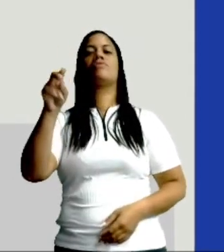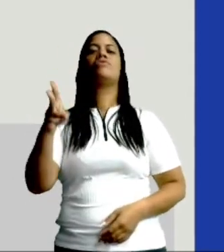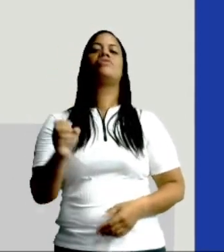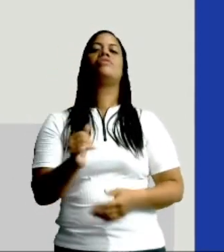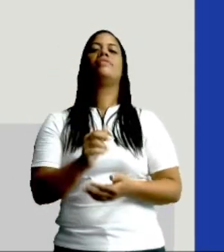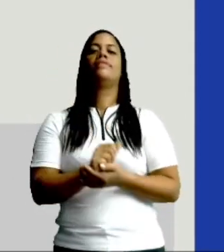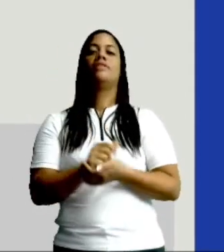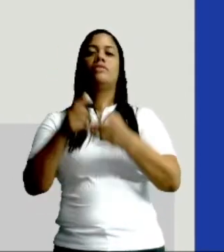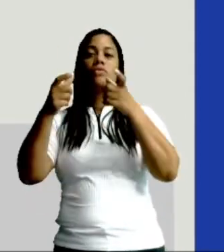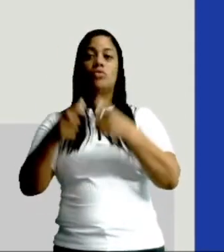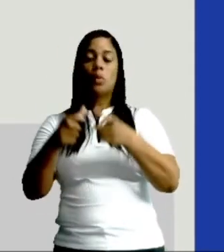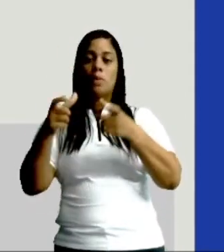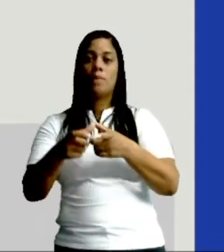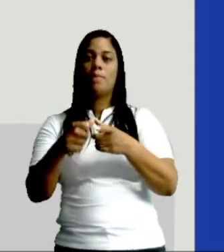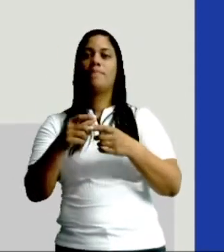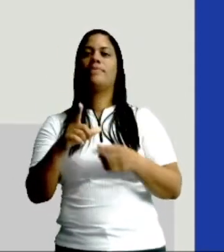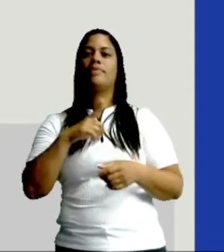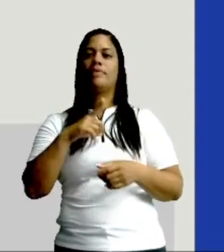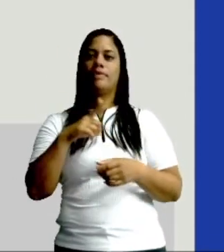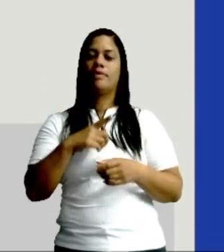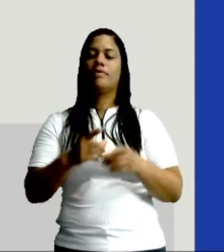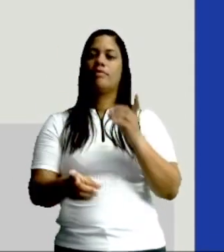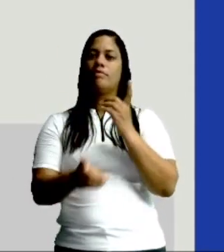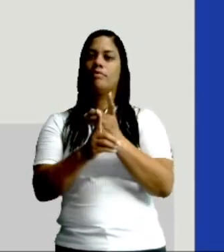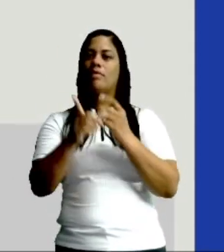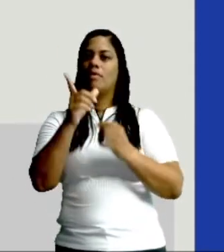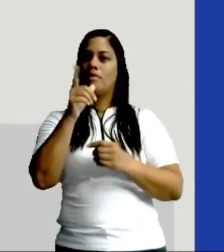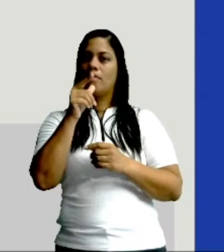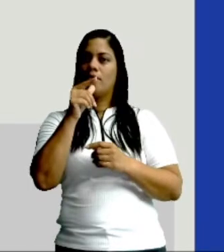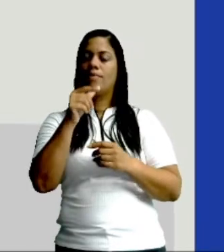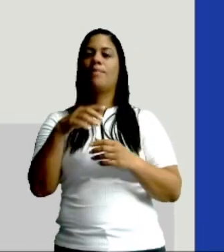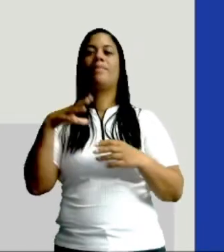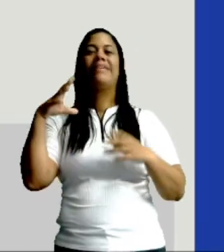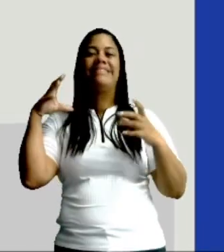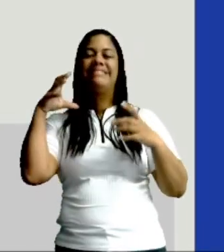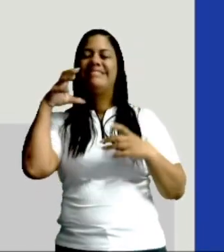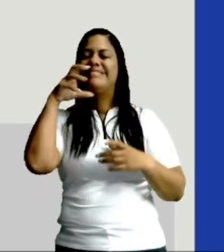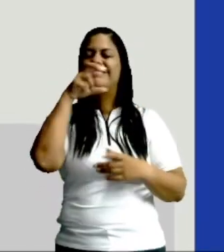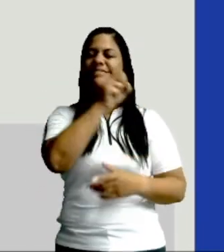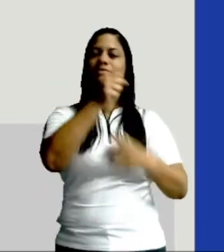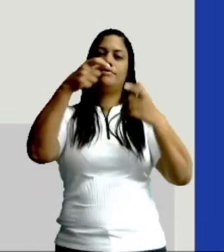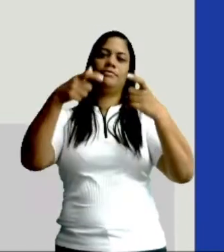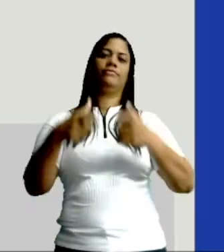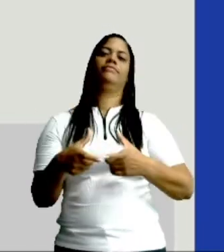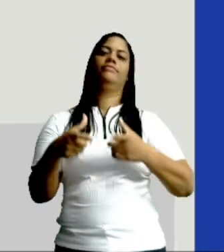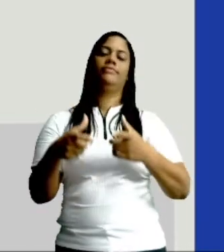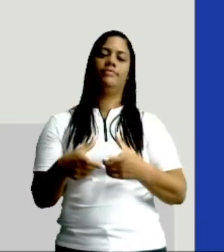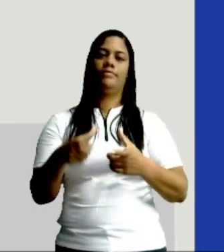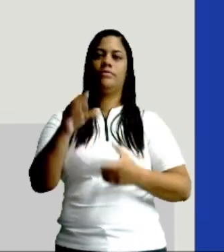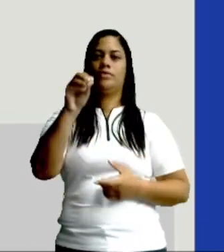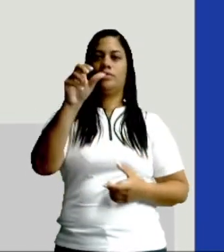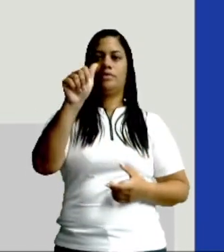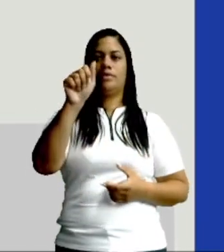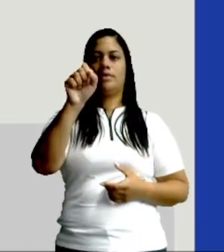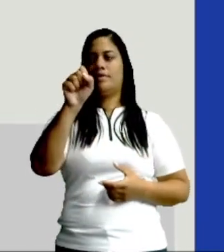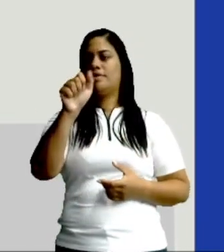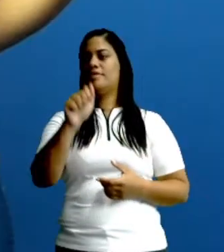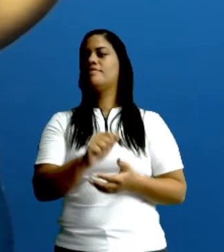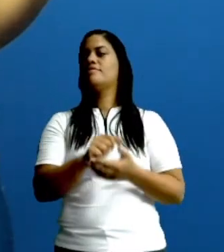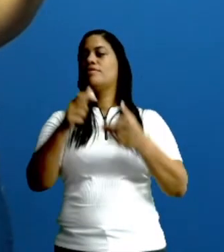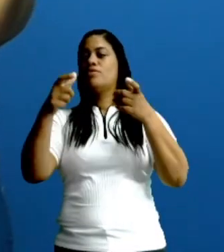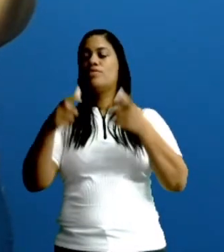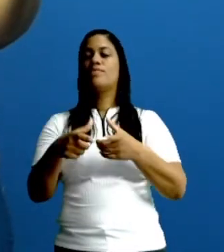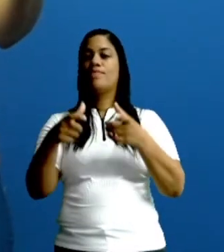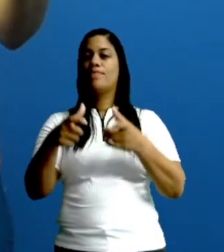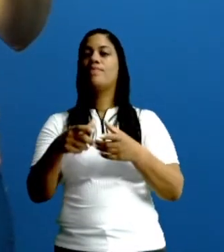Oásis são áreas úmidas, onde se encontra água líquida num deserto quente. Então, gente, como eu falei, o oásis é uma pequena